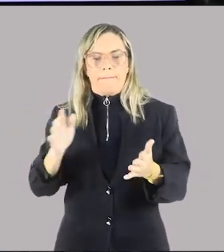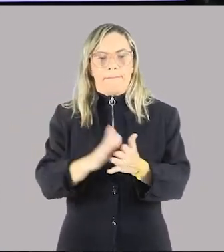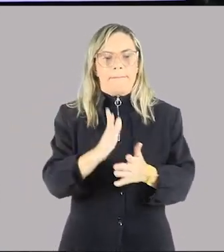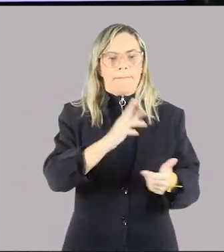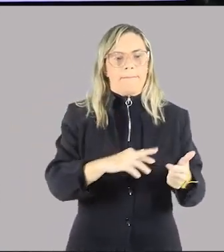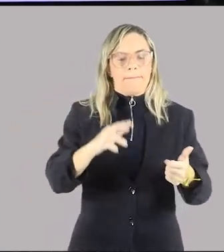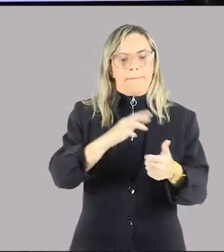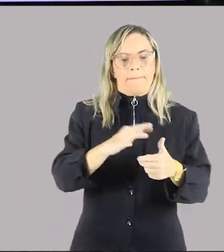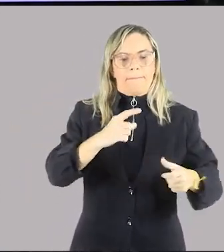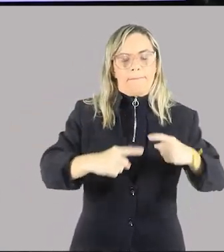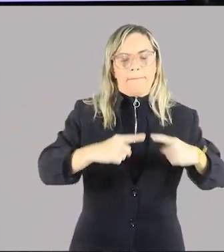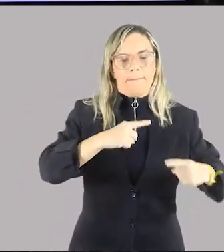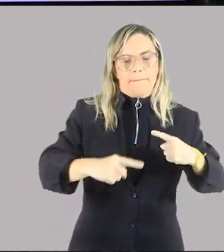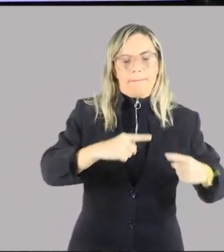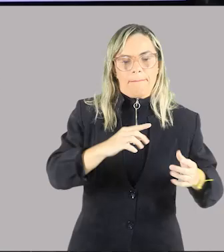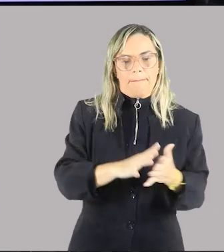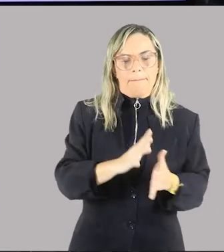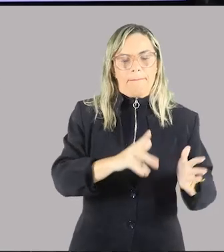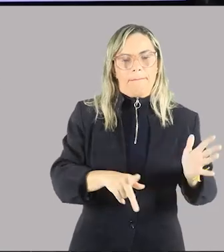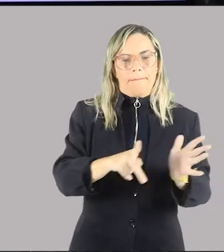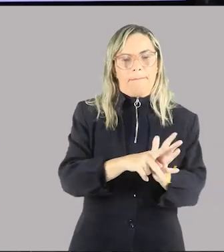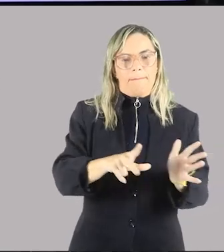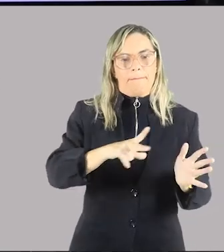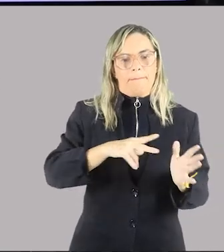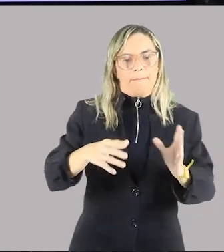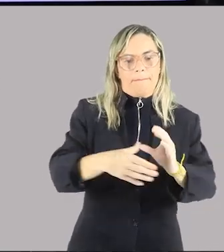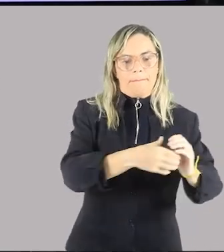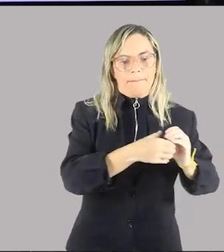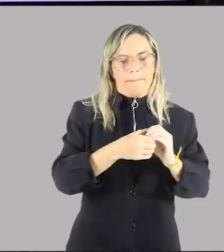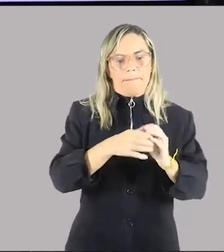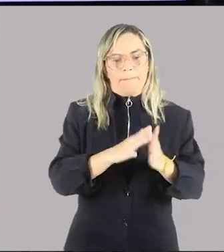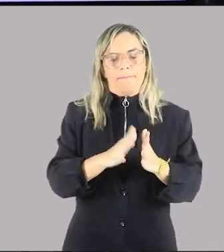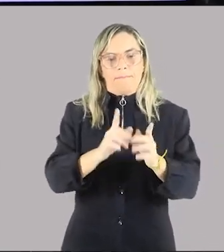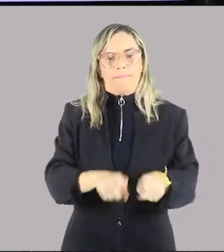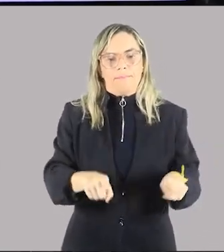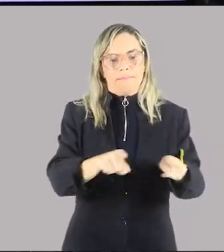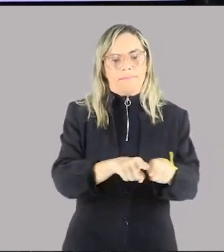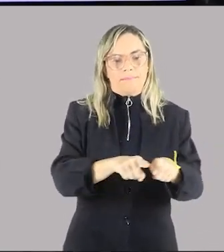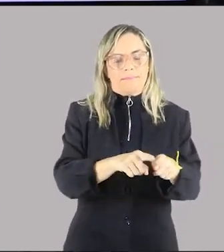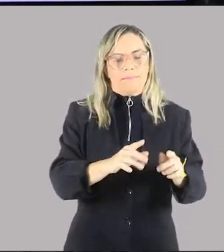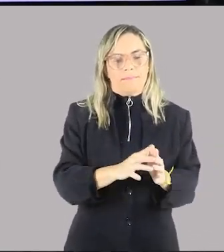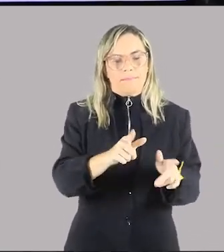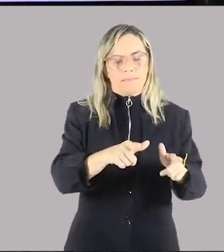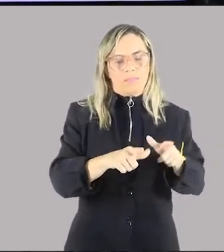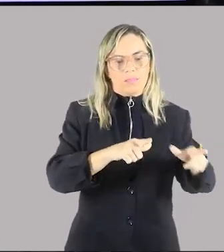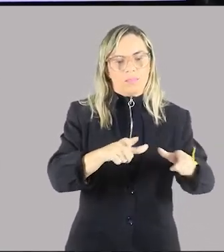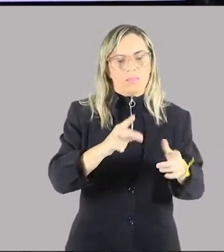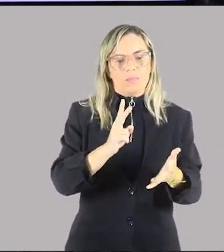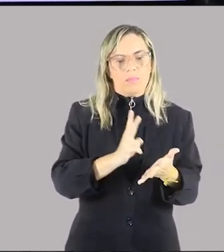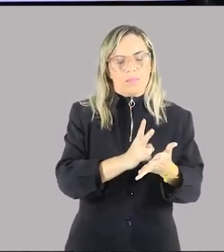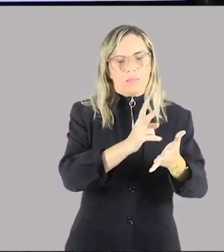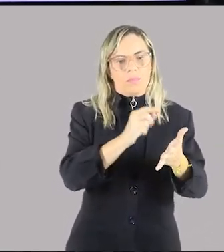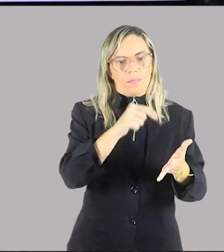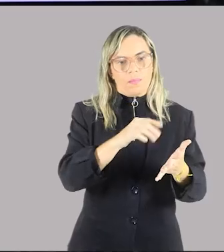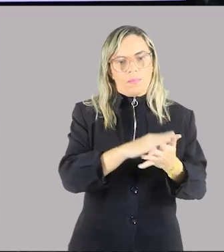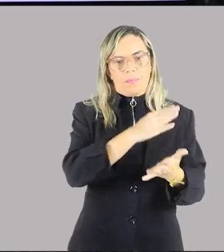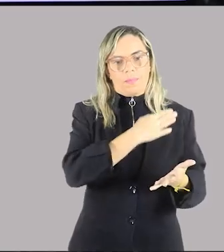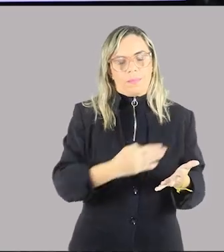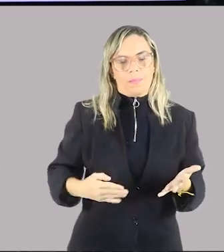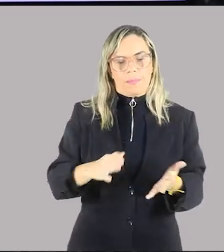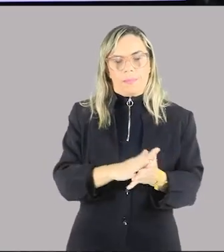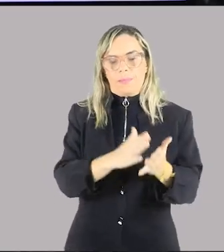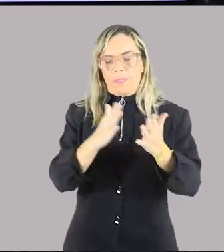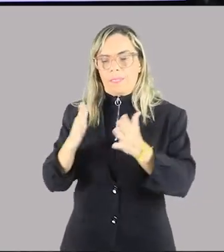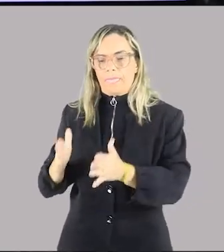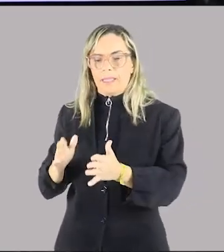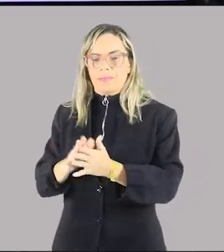políticos, aos particulares em colaboração e aos servidores estatais. Quando falamos, portanto, em servidores estatais, não